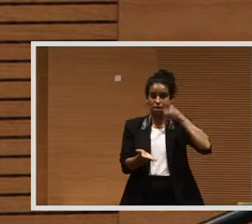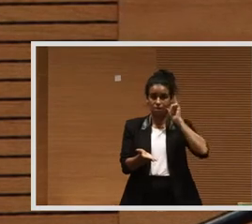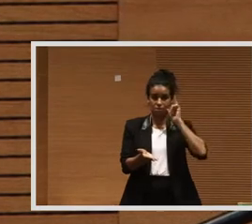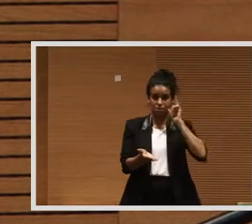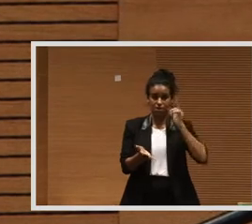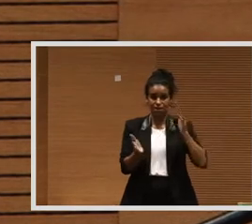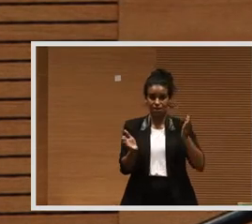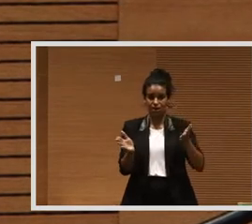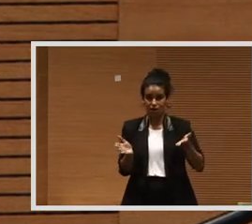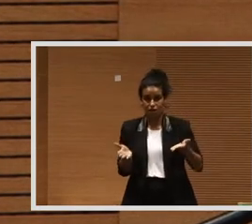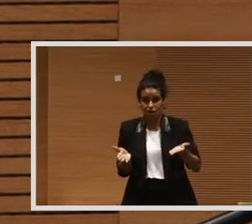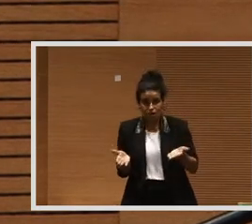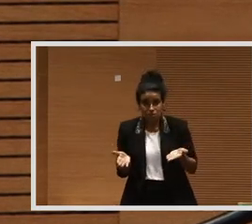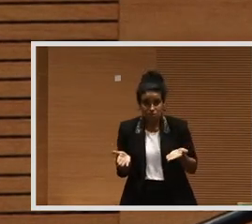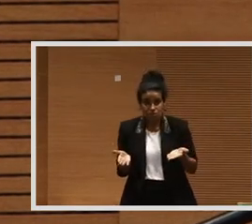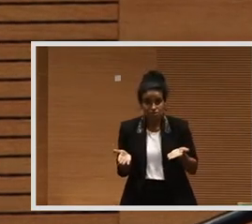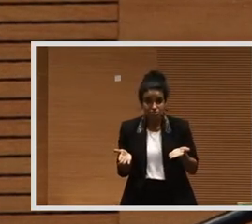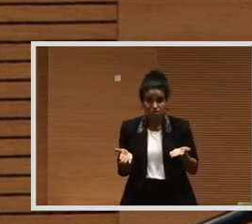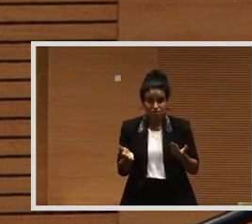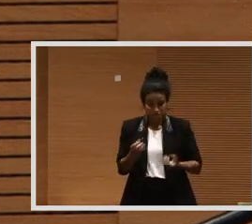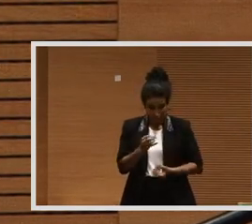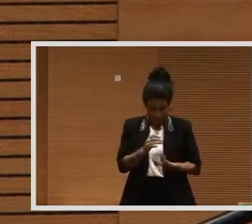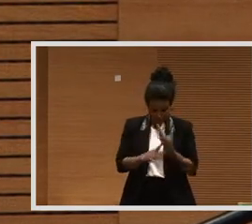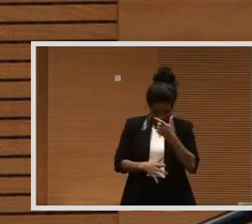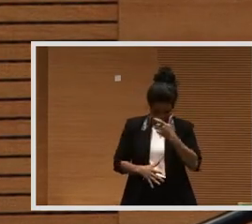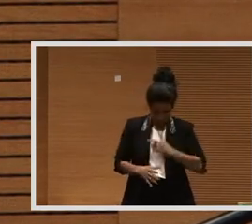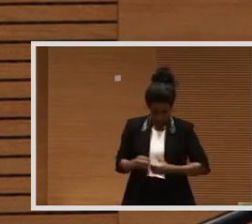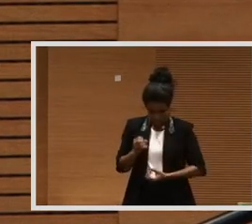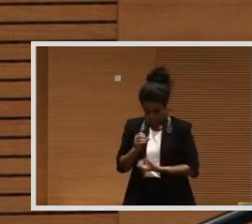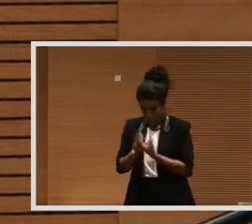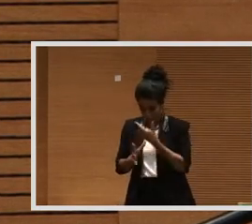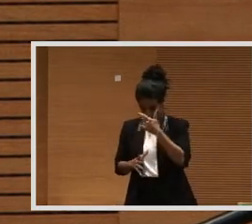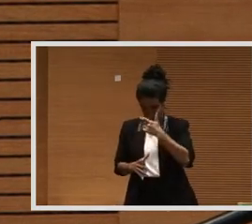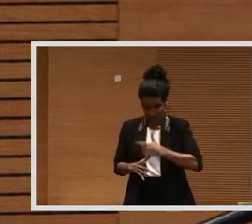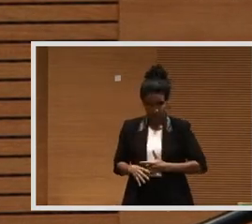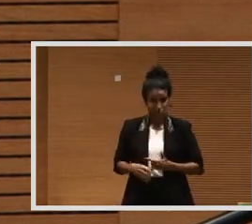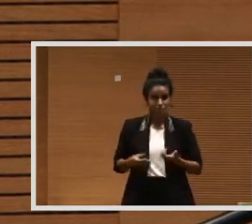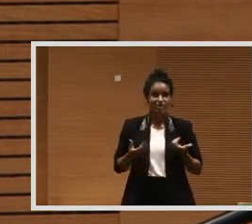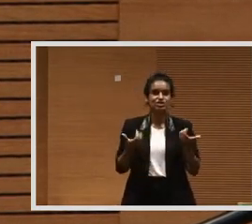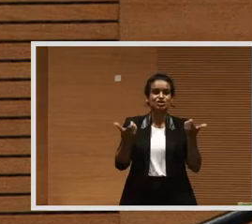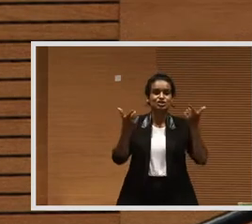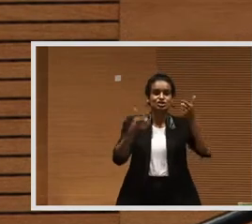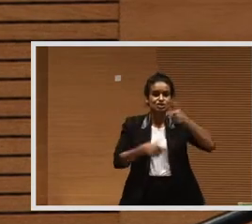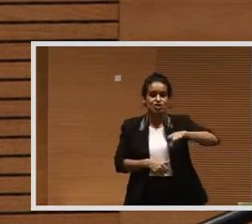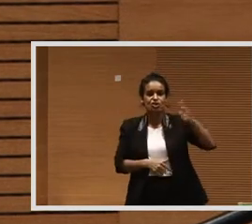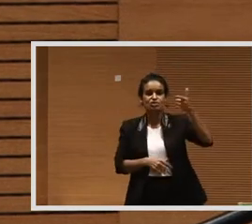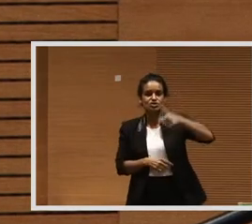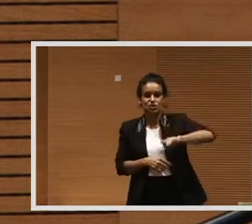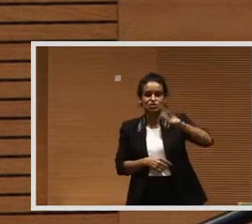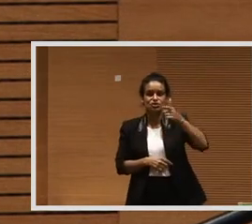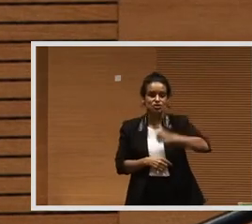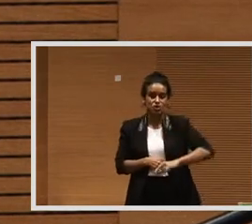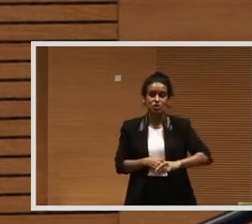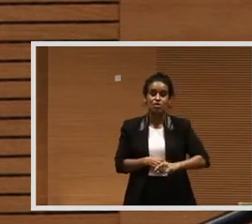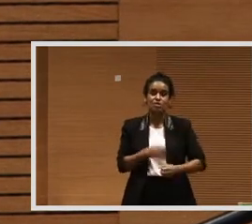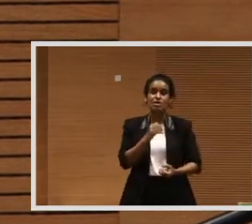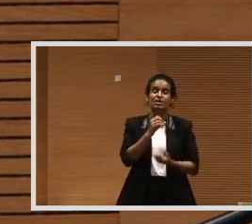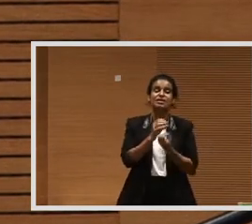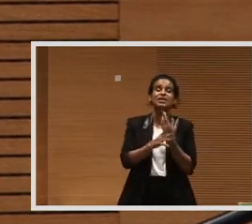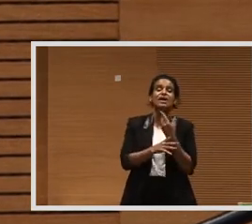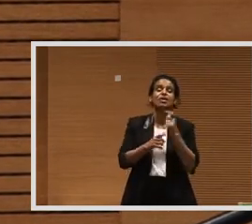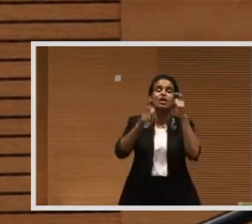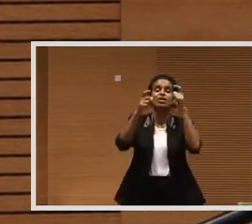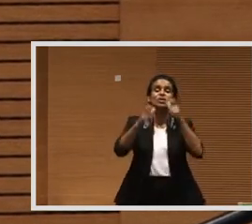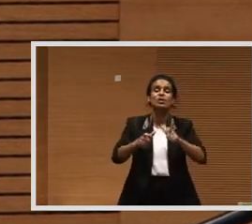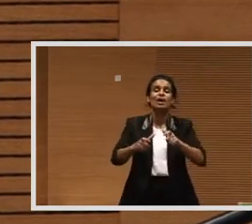Precisamos construir quilombos, isso. Ligações, precisamos nos aquilombar para podermos